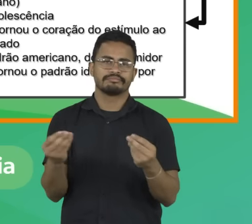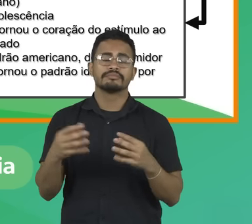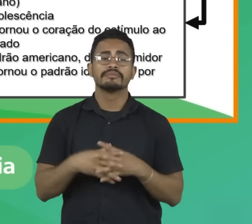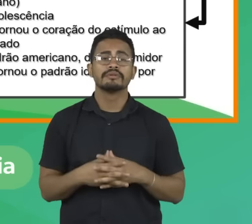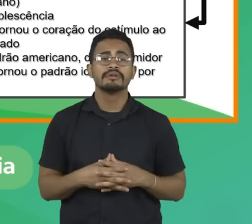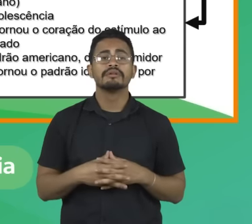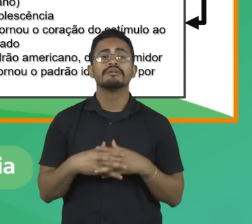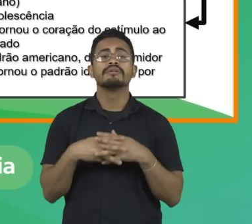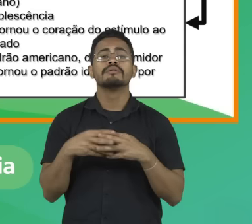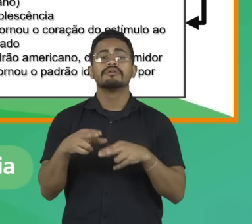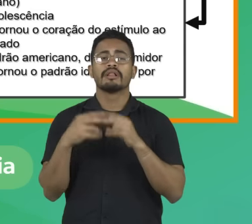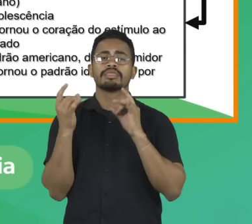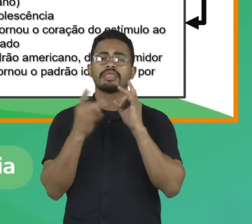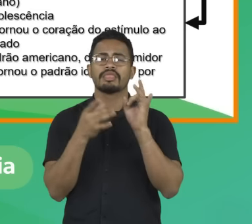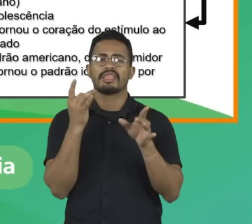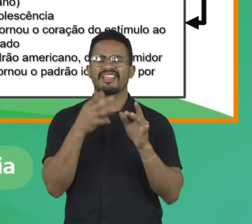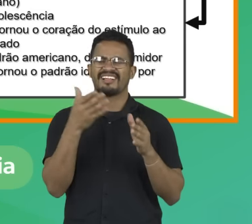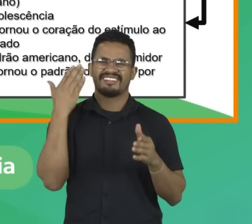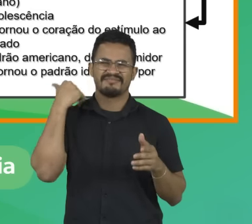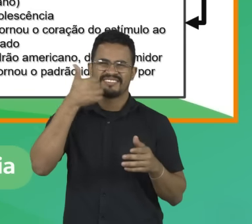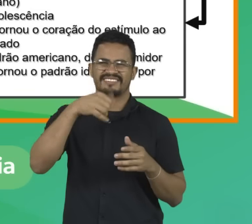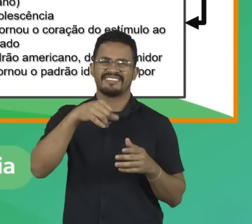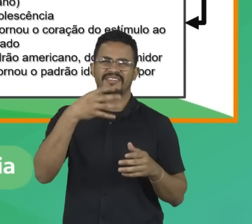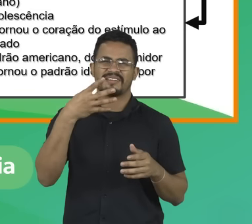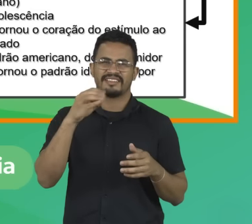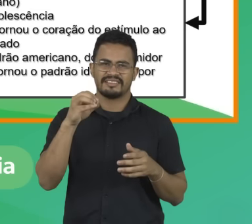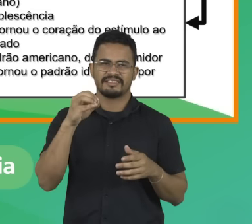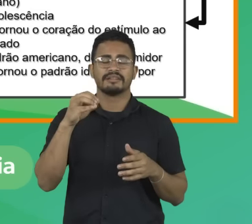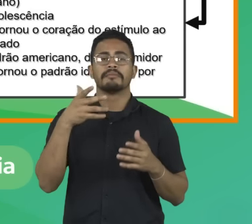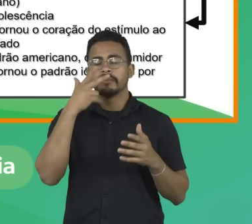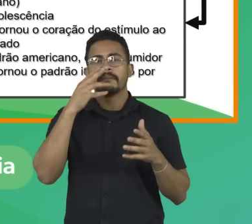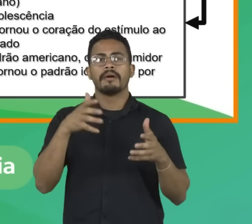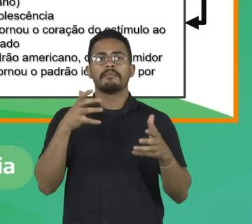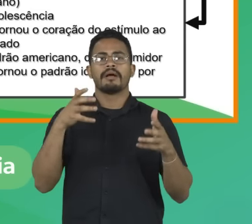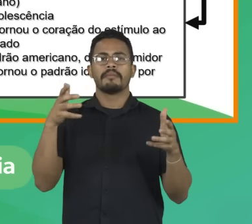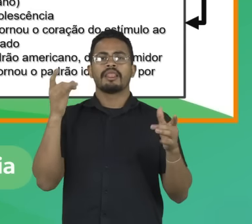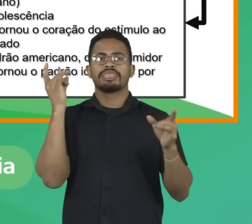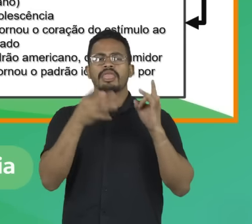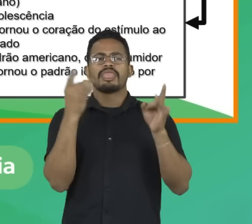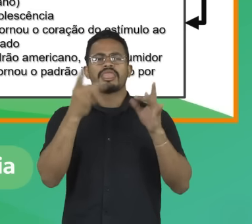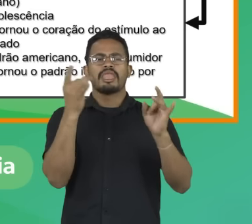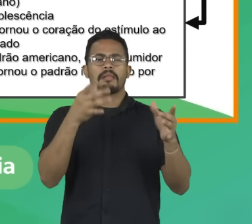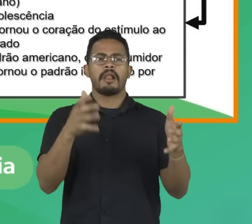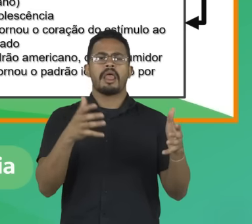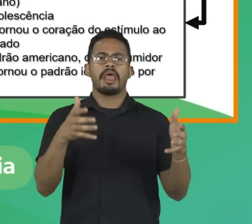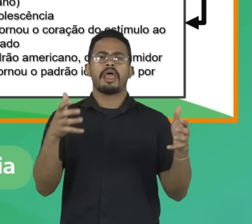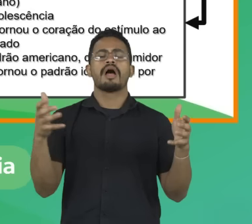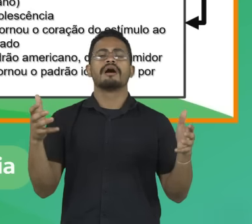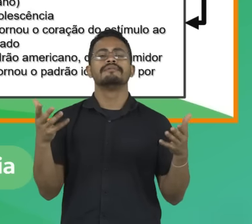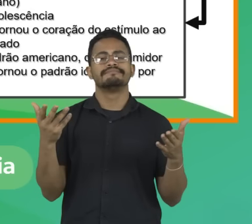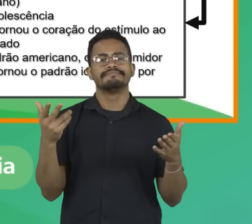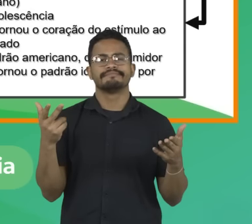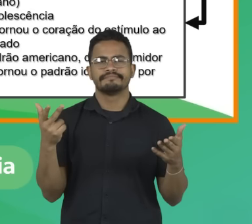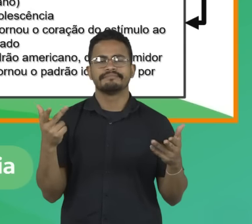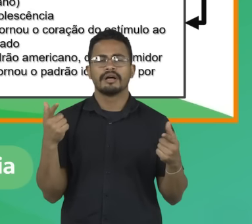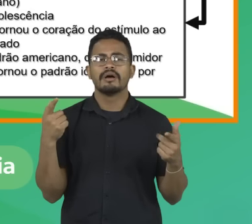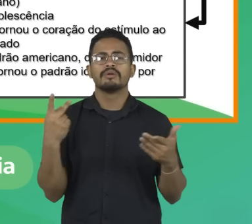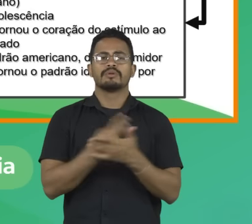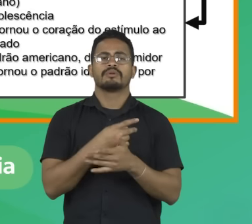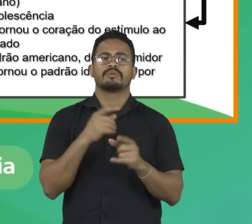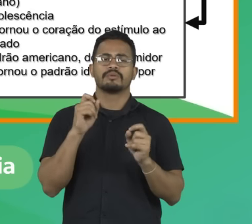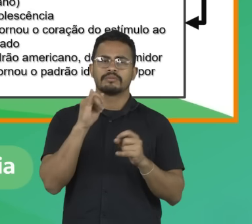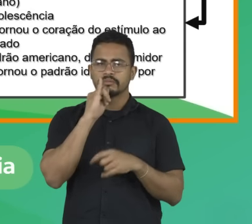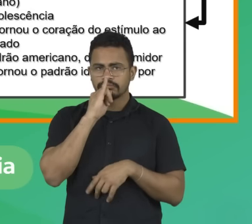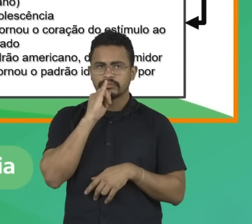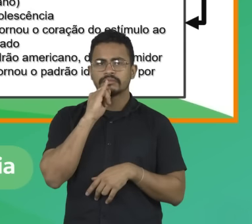em 1940, ao nível exponencial. E esse descarte per capita se tornou em margem de quilos de pessoa, ou